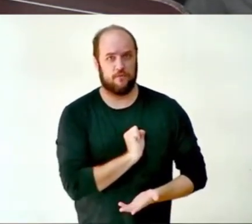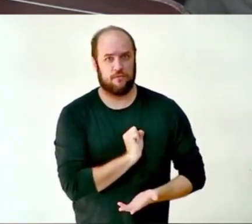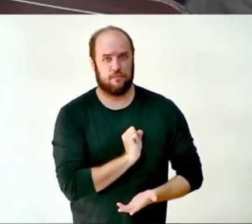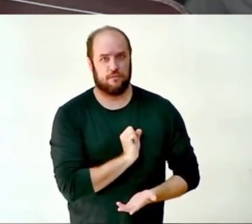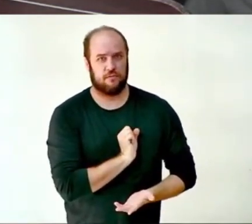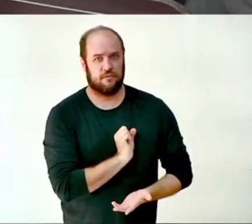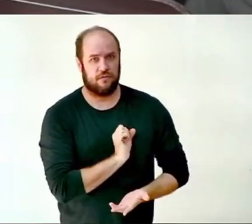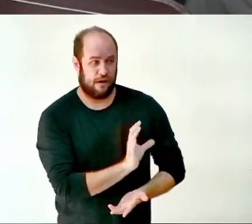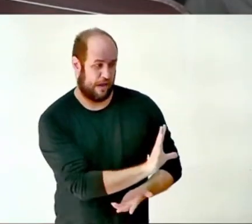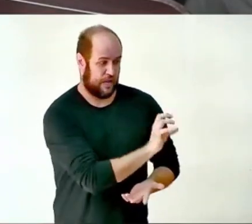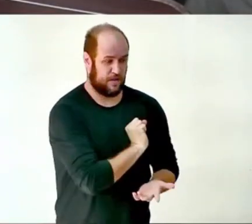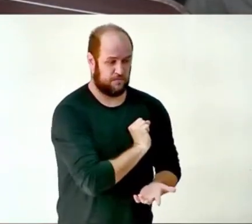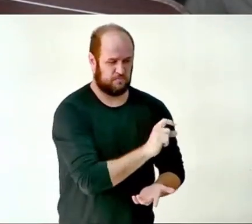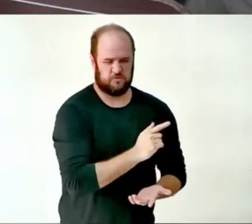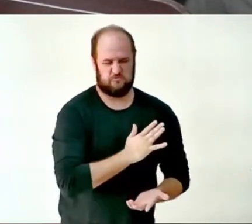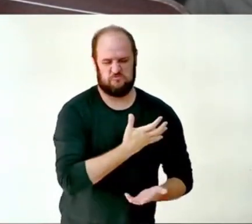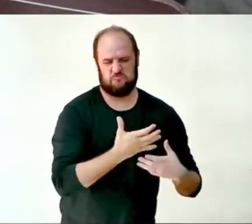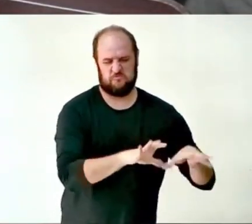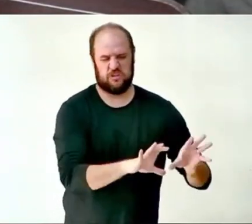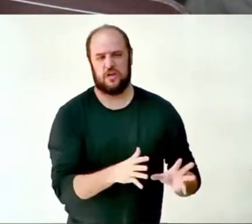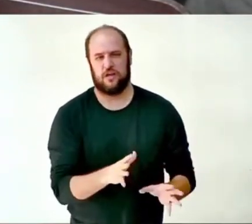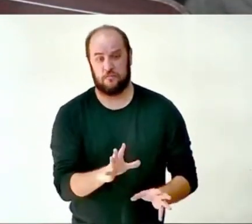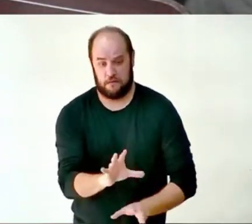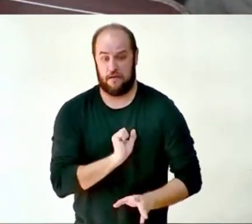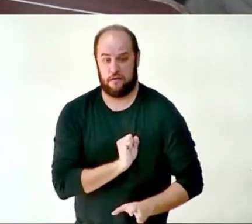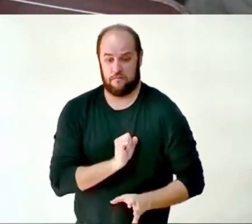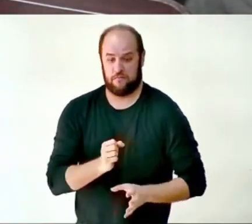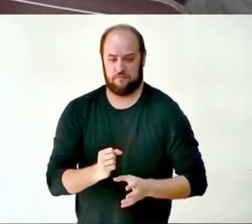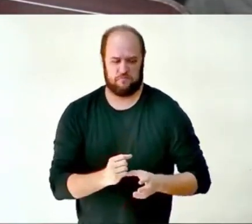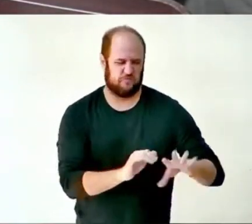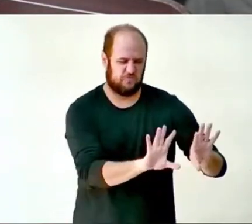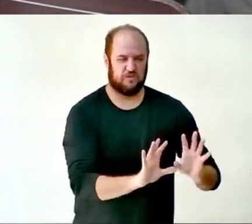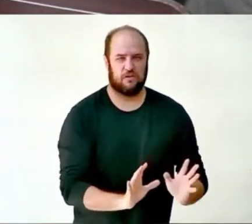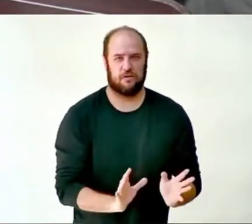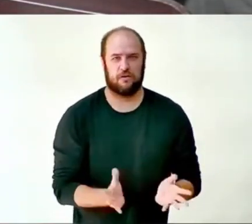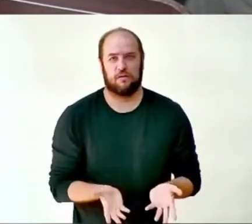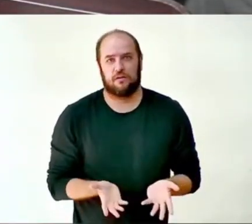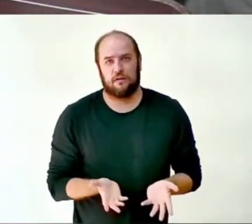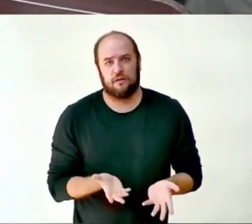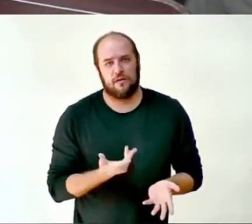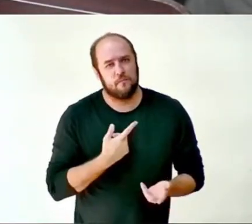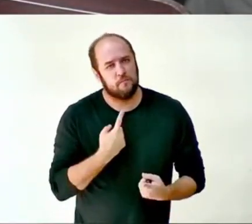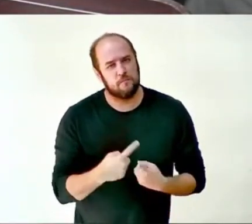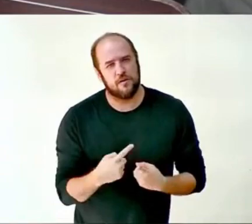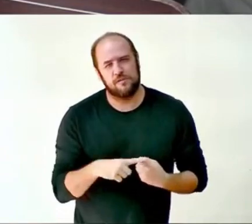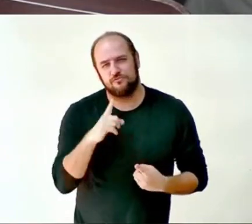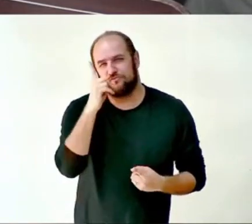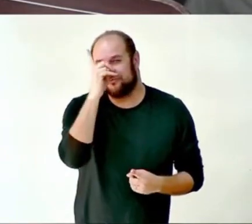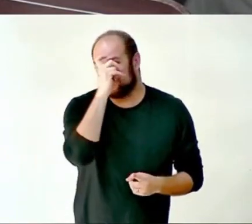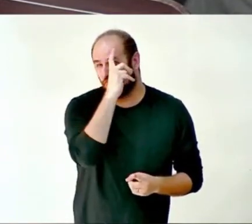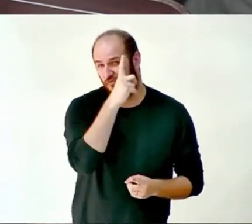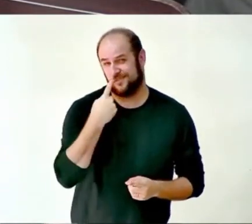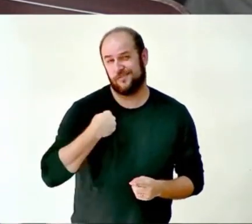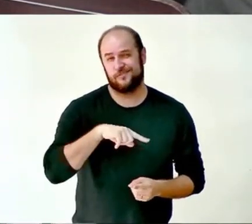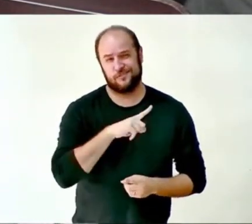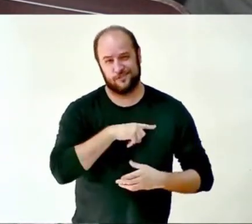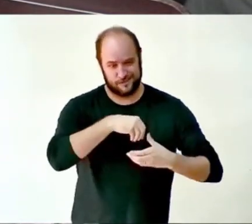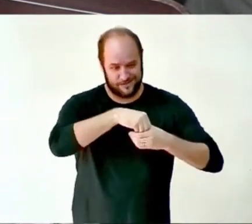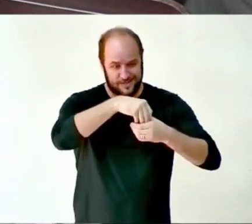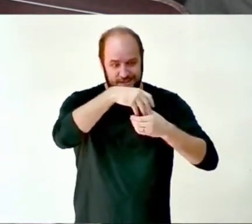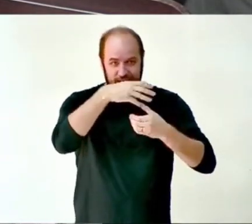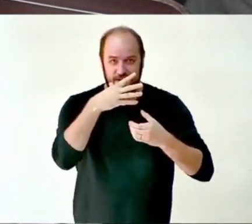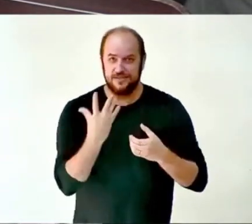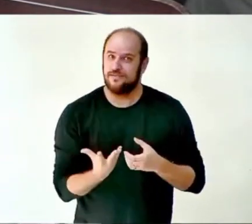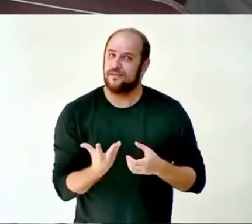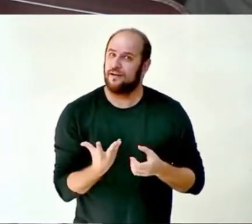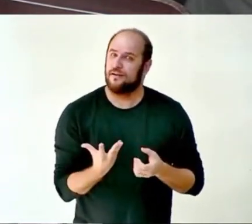quer amar? Essa é a nossa dificuldade com a essência. Nós somos um grupo